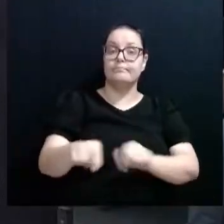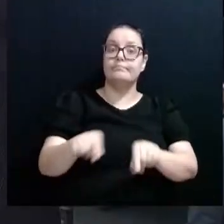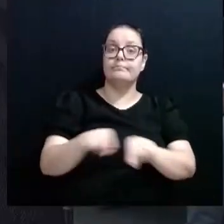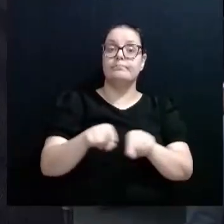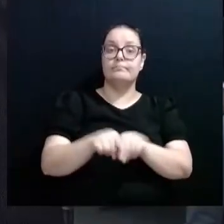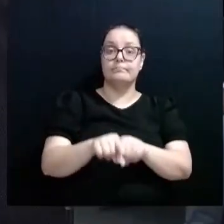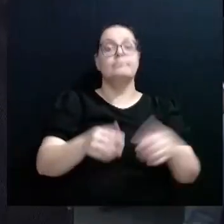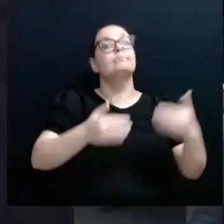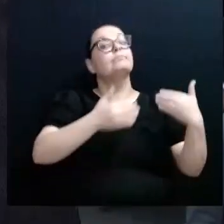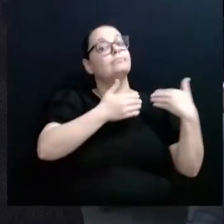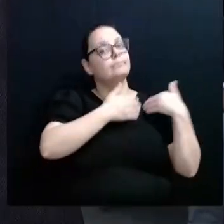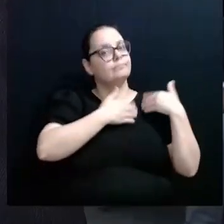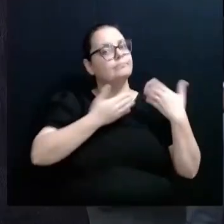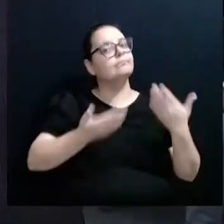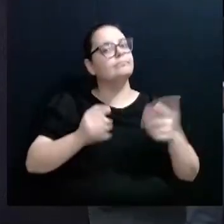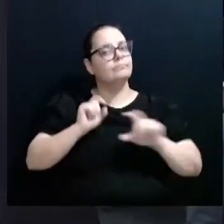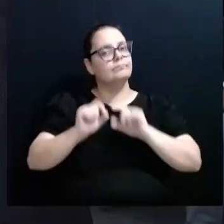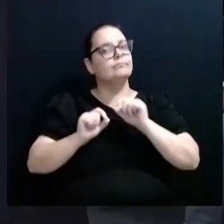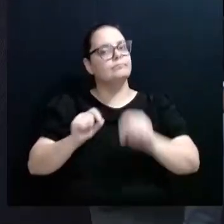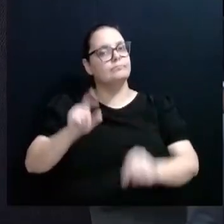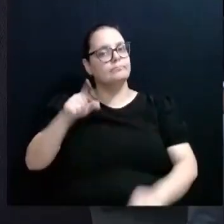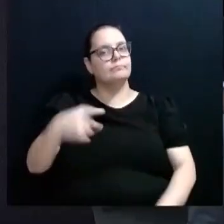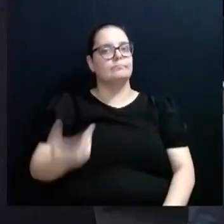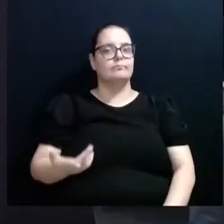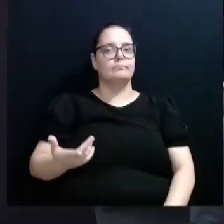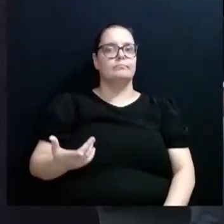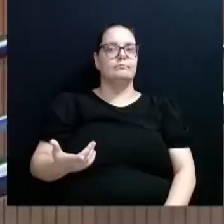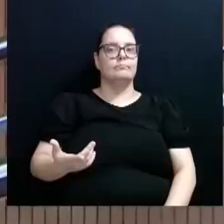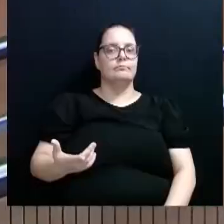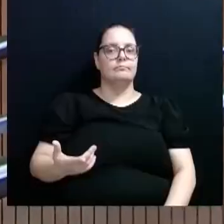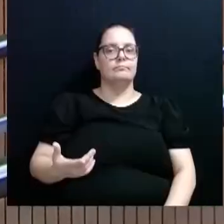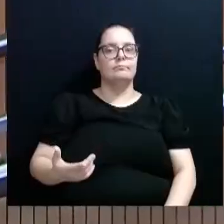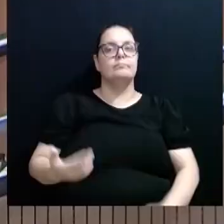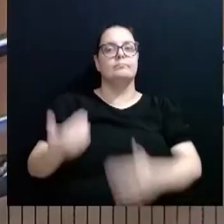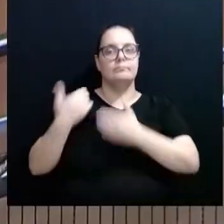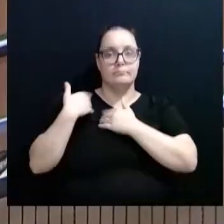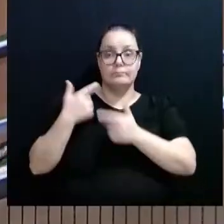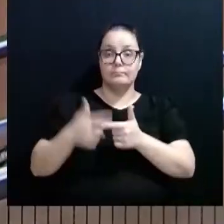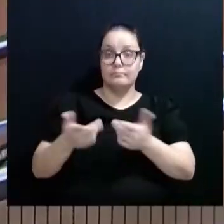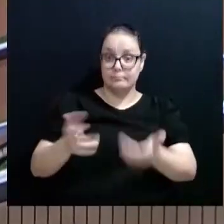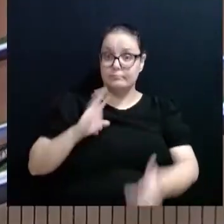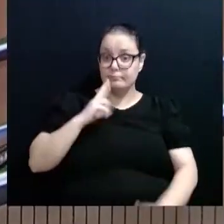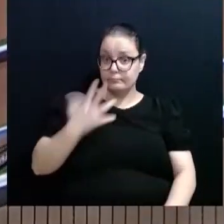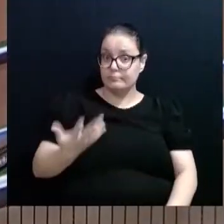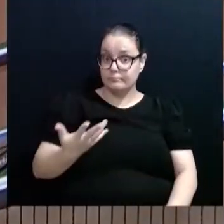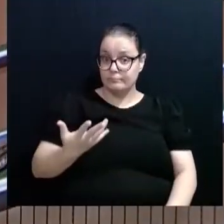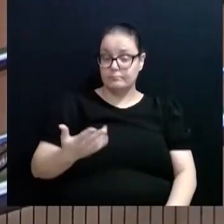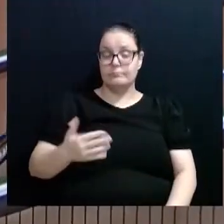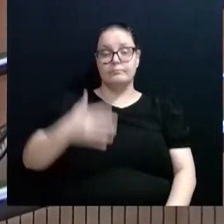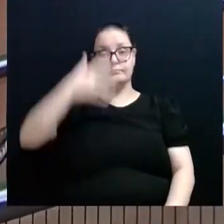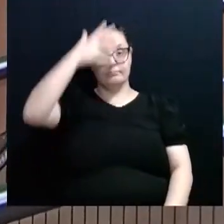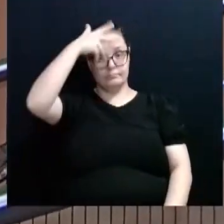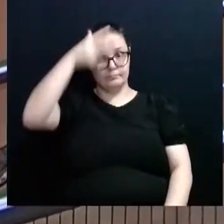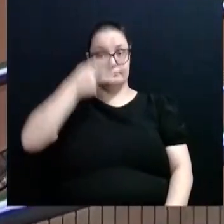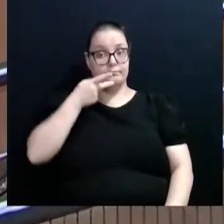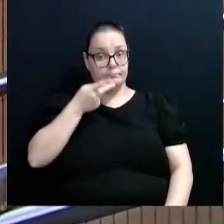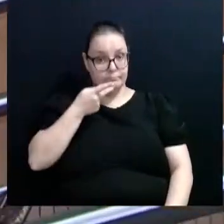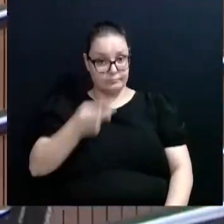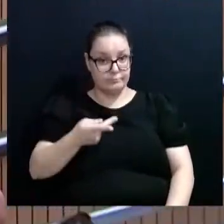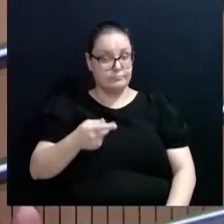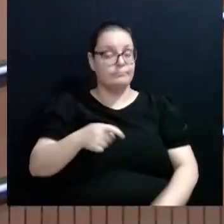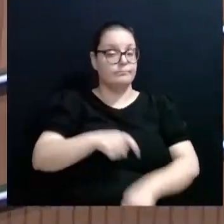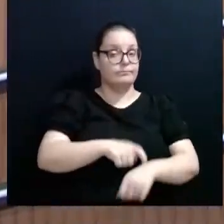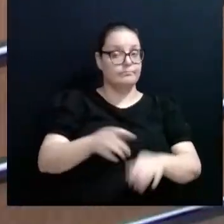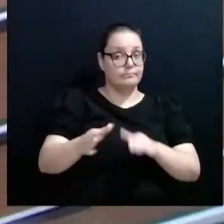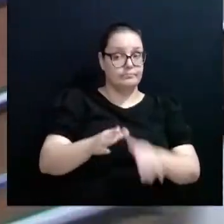responsabilização de quem tem a responsabilidade por esse problema. Rodrigo Farmadique pontua que a situação não